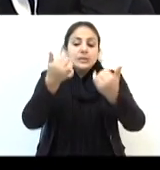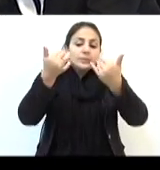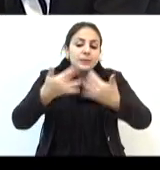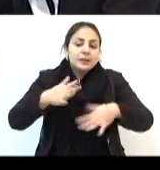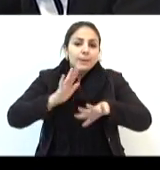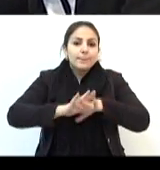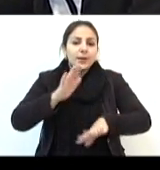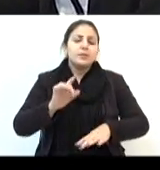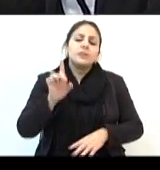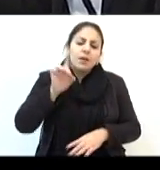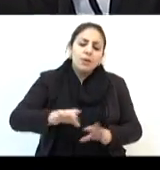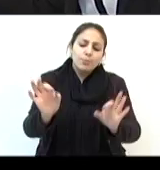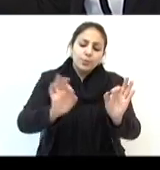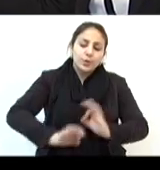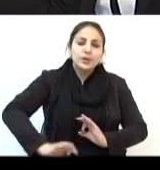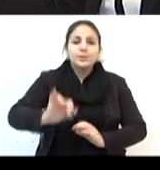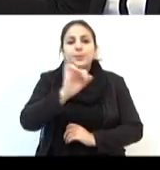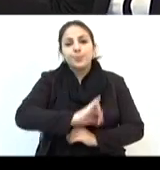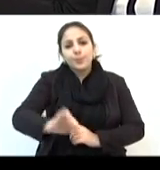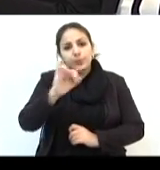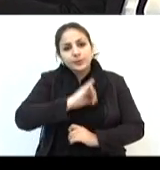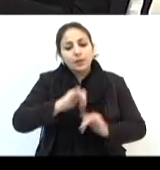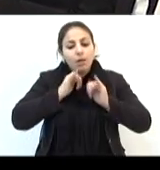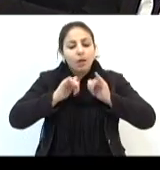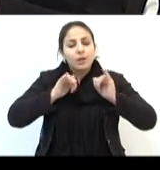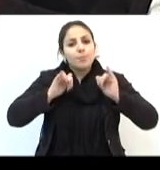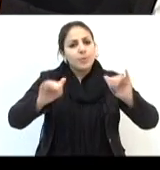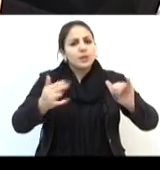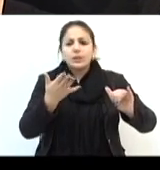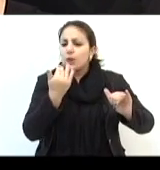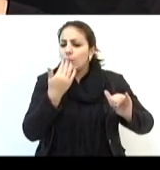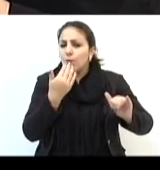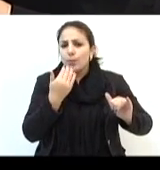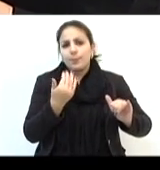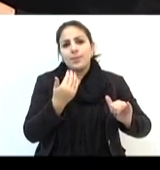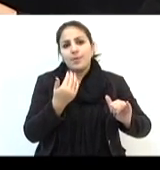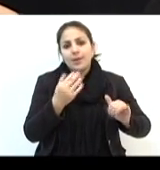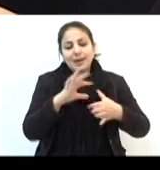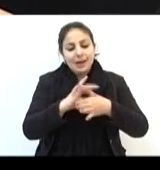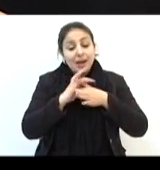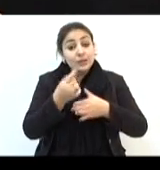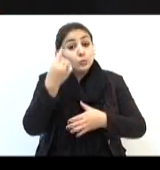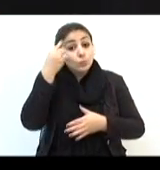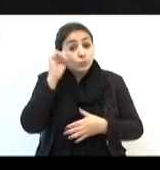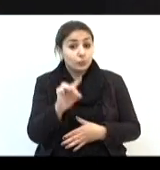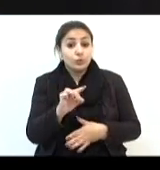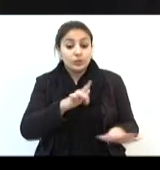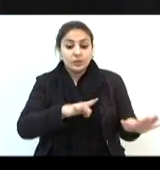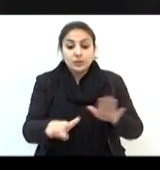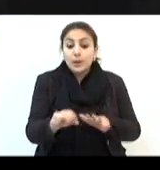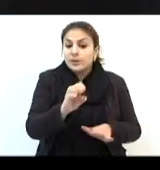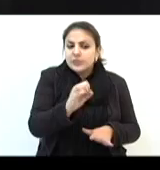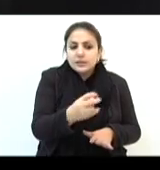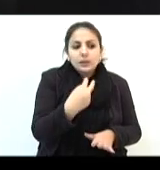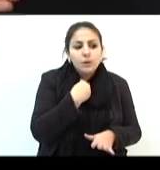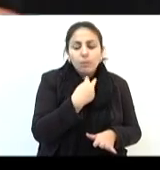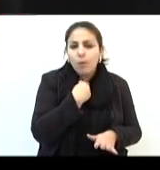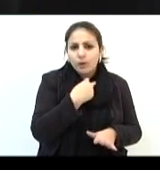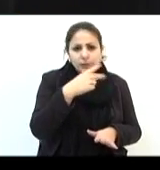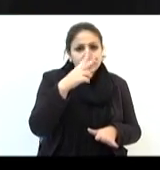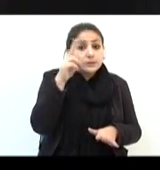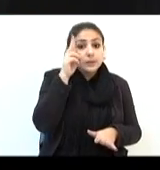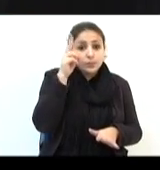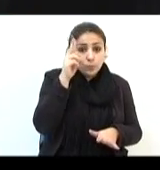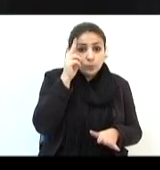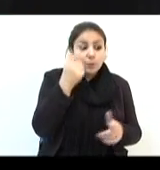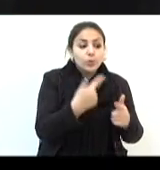conheçam o programa, é um programa importante, a campanha de não se comer carne durante um dia da semana. Daqui a pouco não dá para ser na segunda, porque a